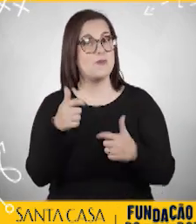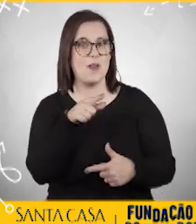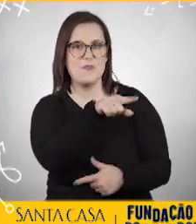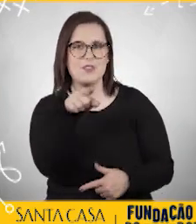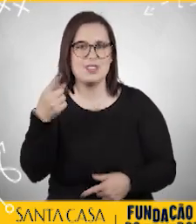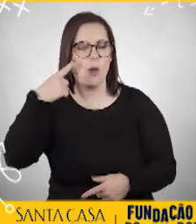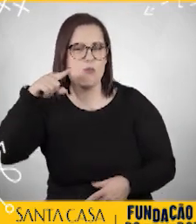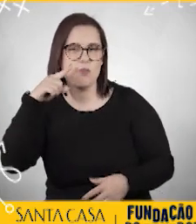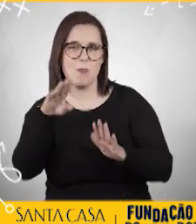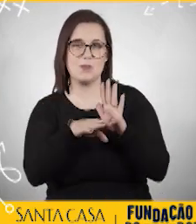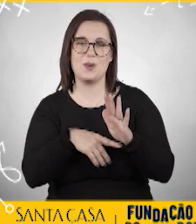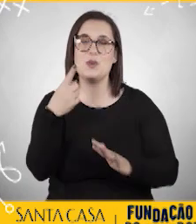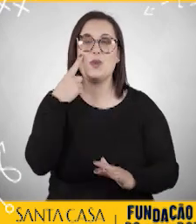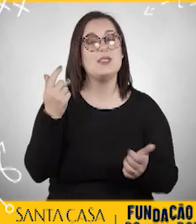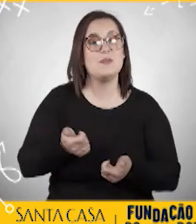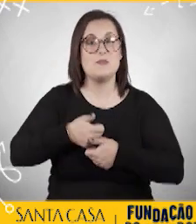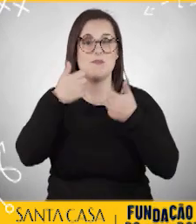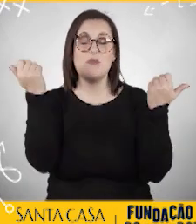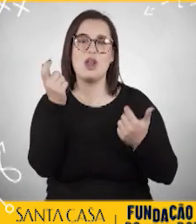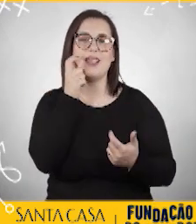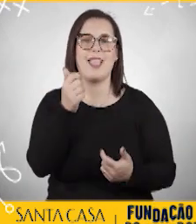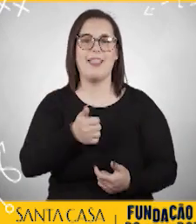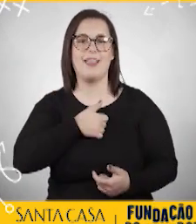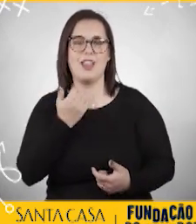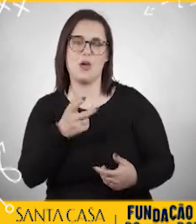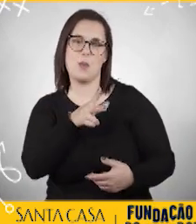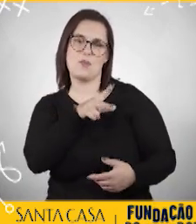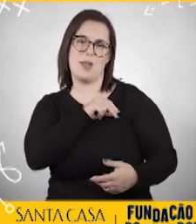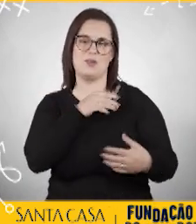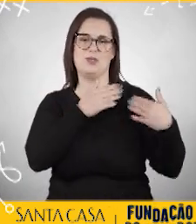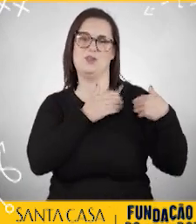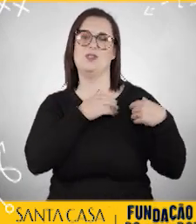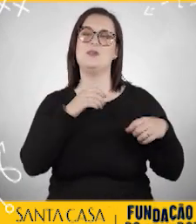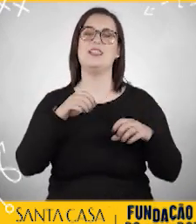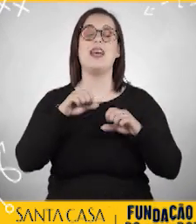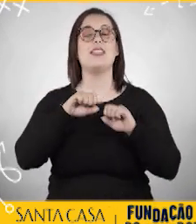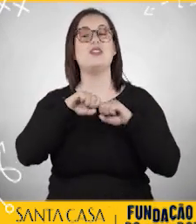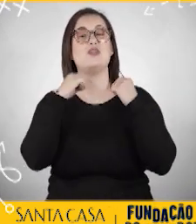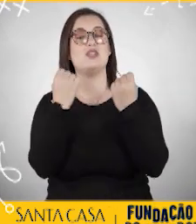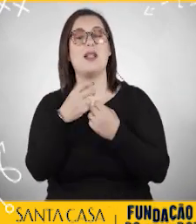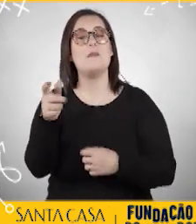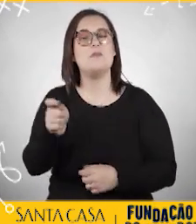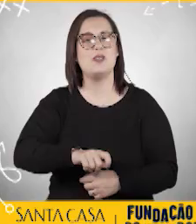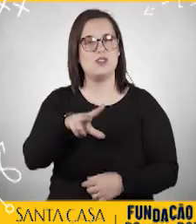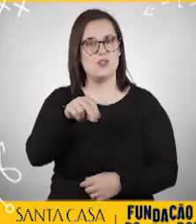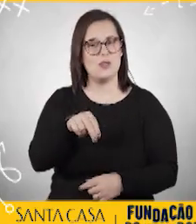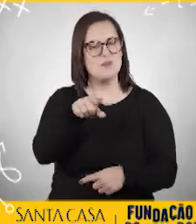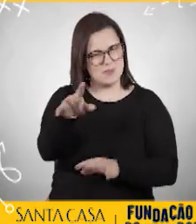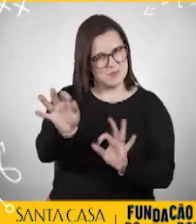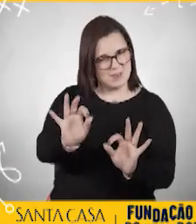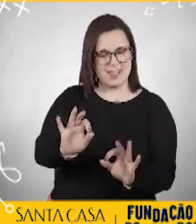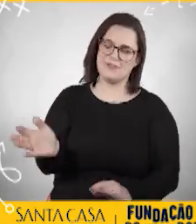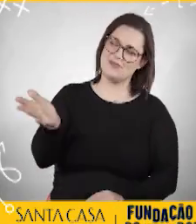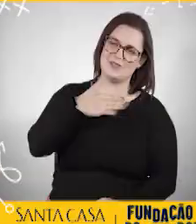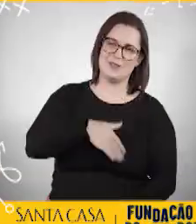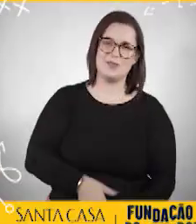mesmo é ficar connosco e conhecermos melhor a iniciativa vencedora do Prémio de Responsabilidade Social do mês de novembro. Preparado, Domingos? Vamos